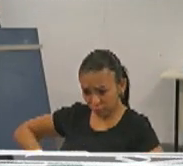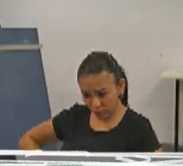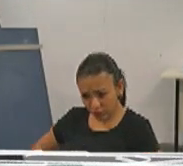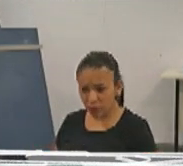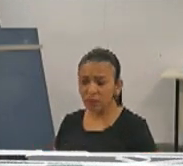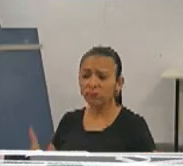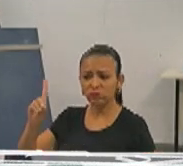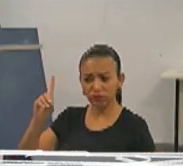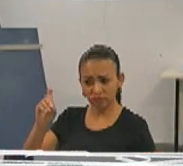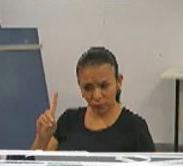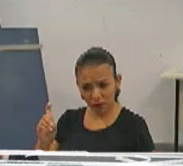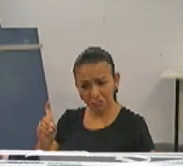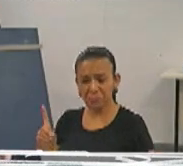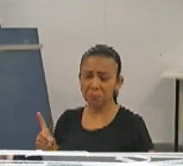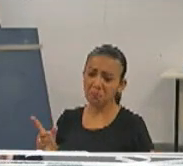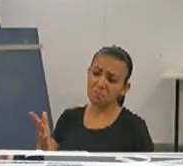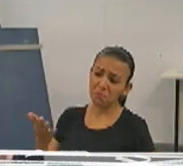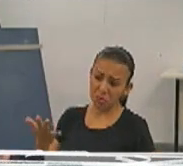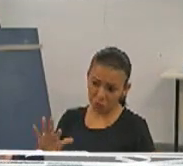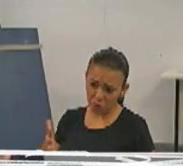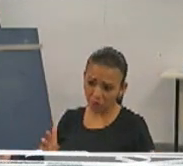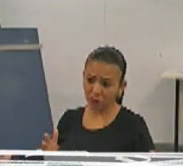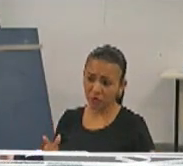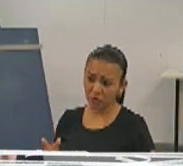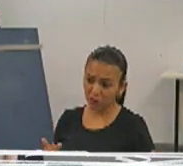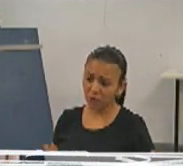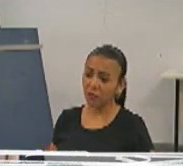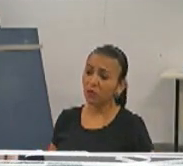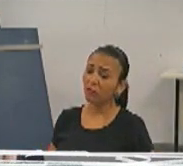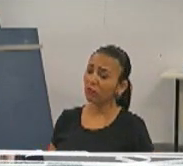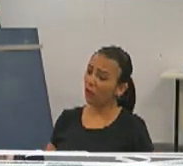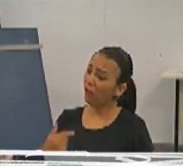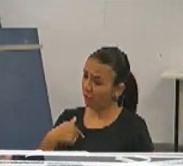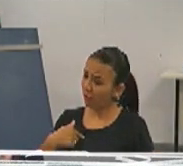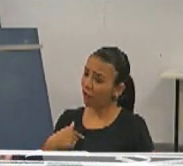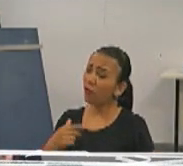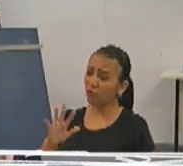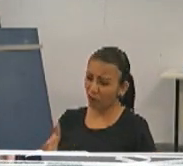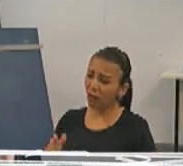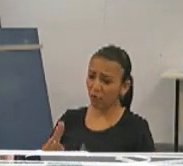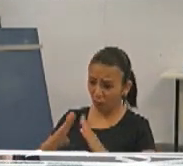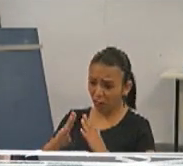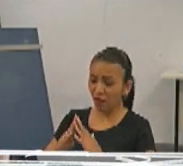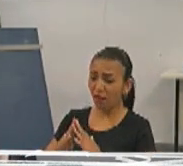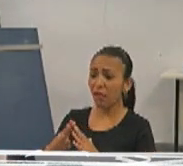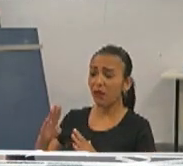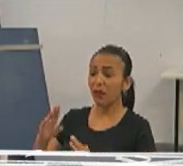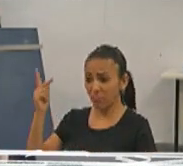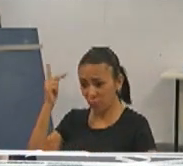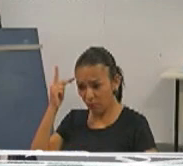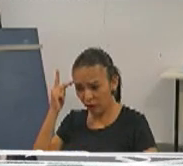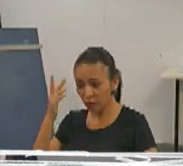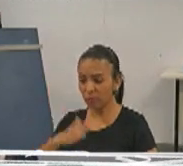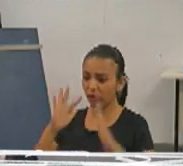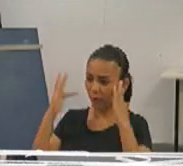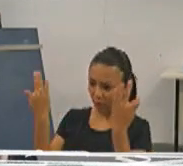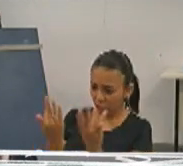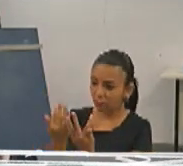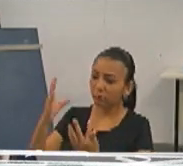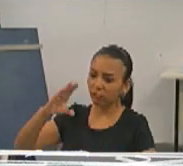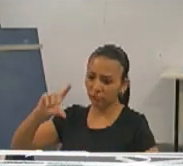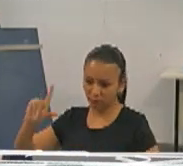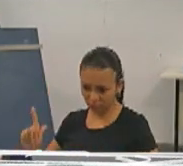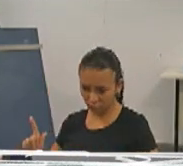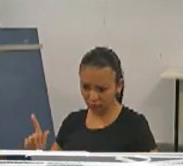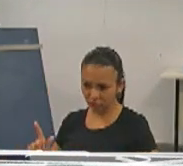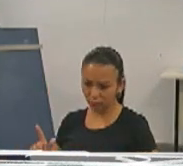em Dourados em Termos, né? Minha mãe me teve em Santos e voltou para Dourados. Minha família é de Campo Grande. Estudei